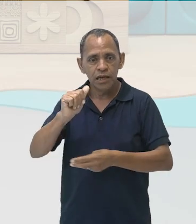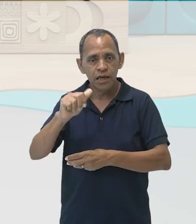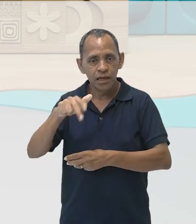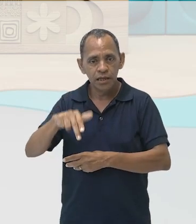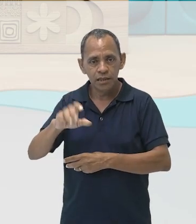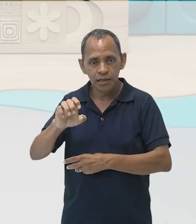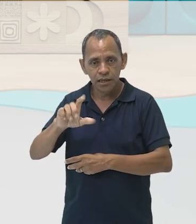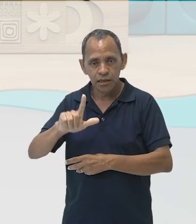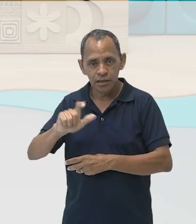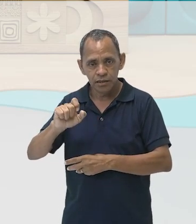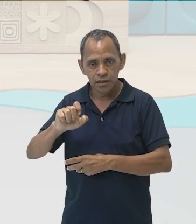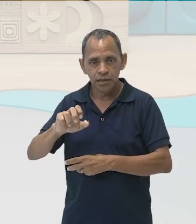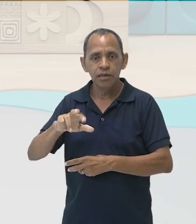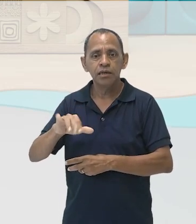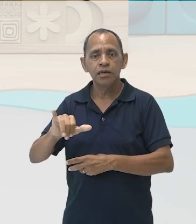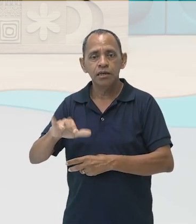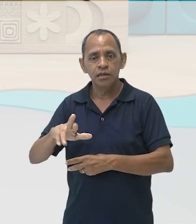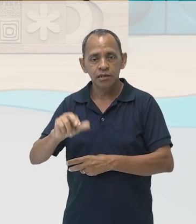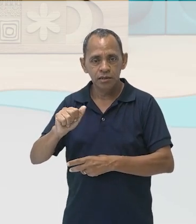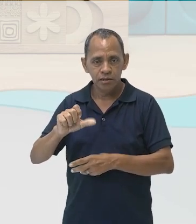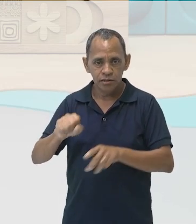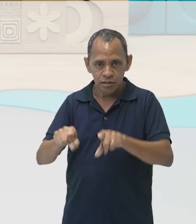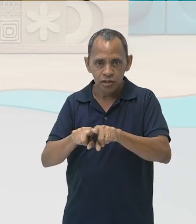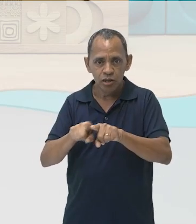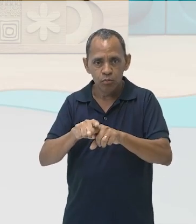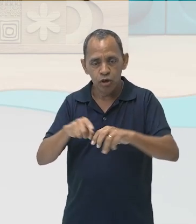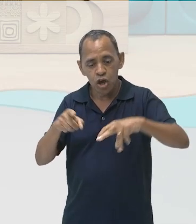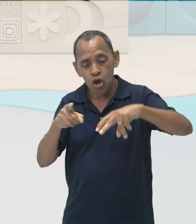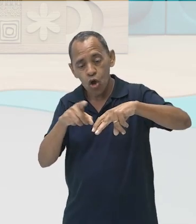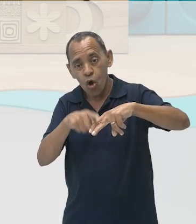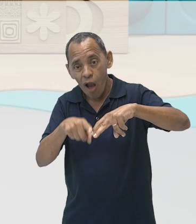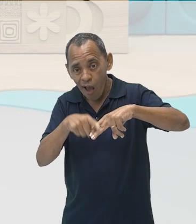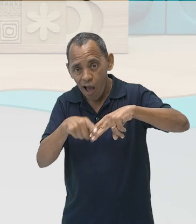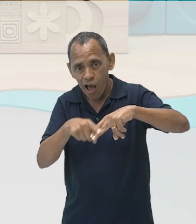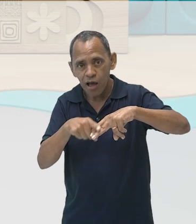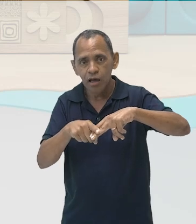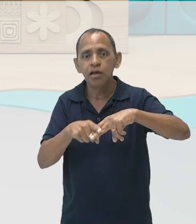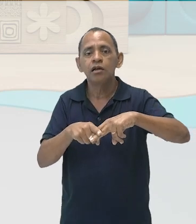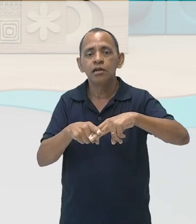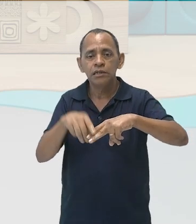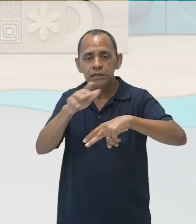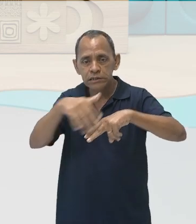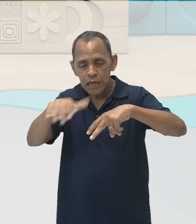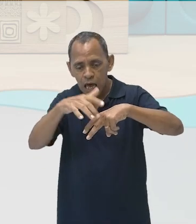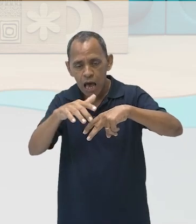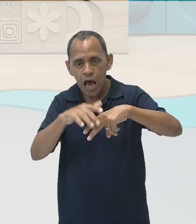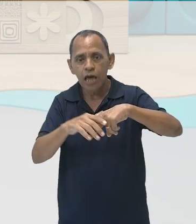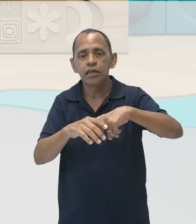vai potencializar exercícios, principalmente nessa região aí das coxas e dos